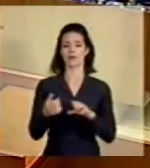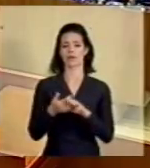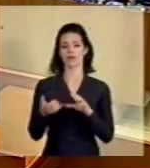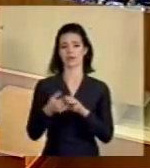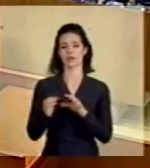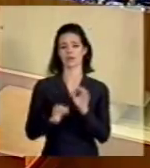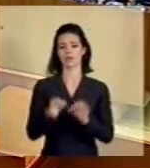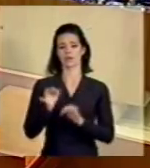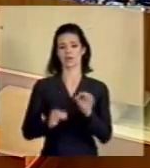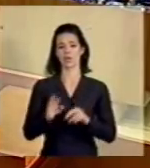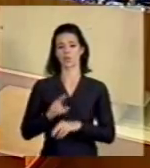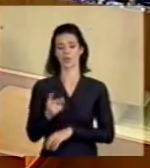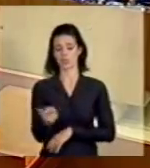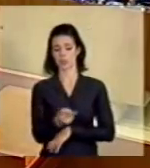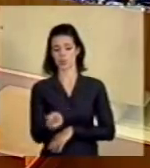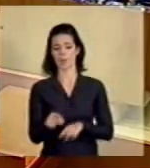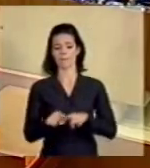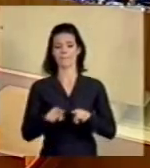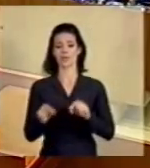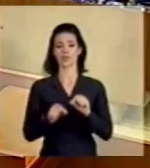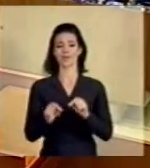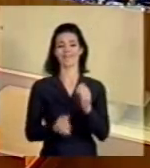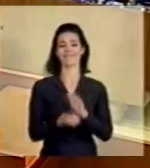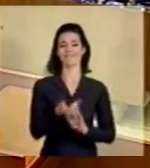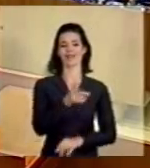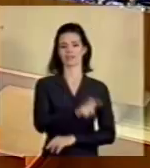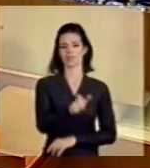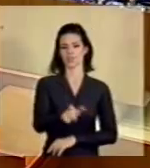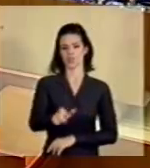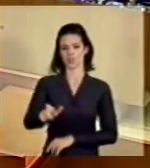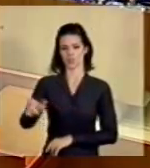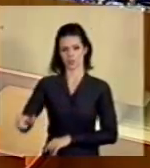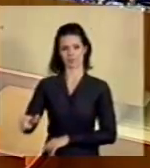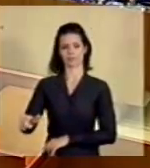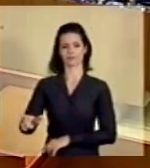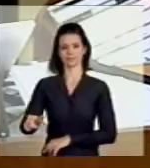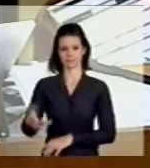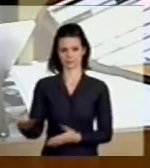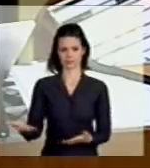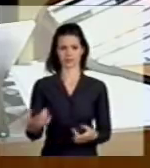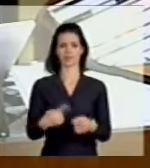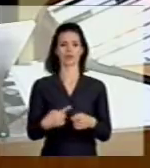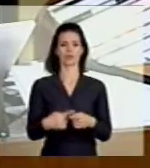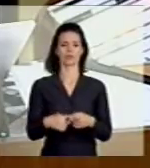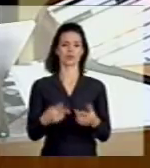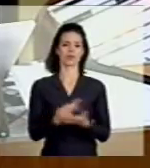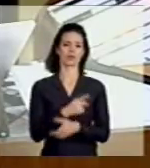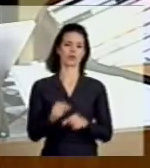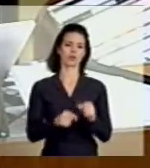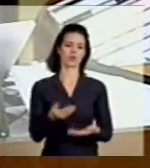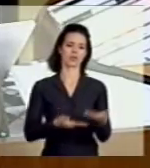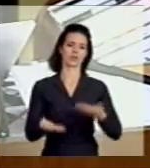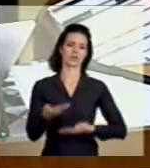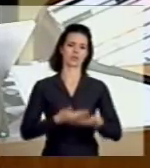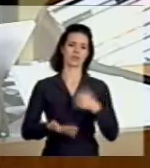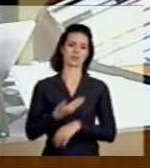será não bilateral, mas multilateral. Esse caráter multilateral decorre claramente dos termos da transação amigável em que